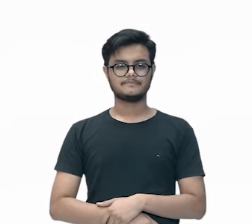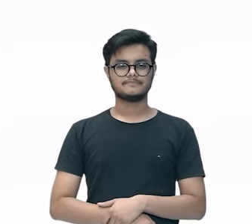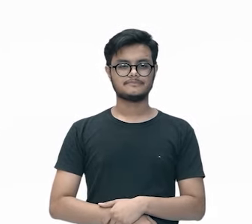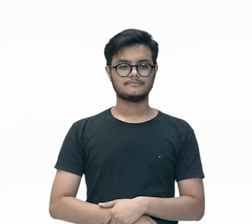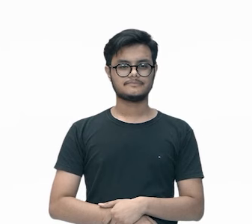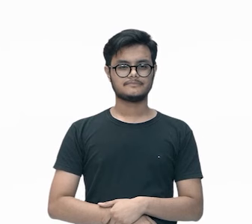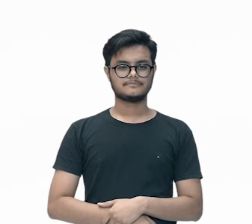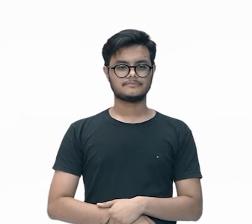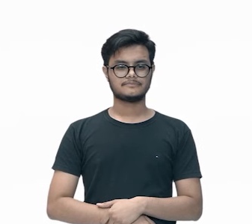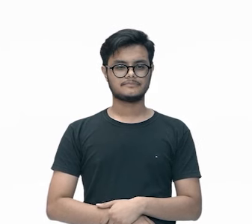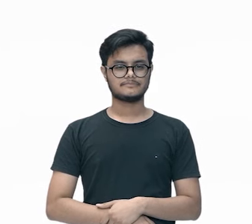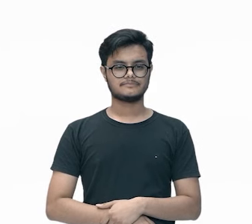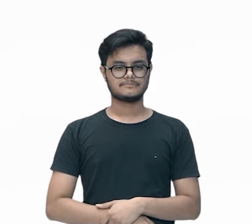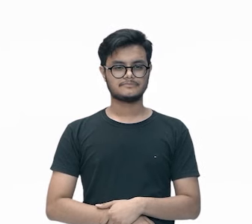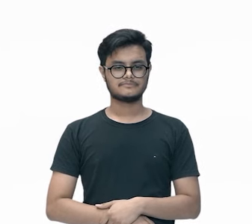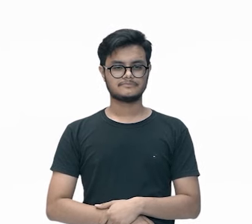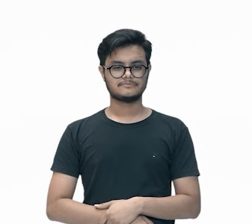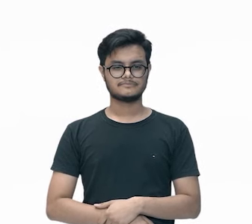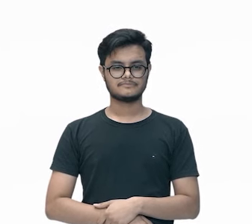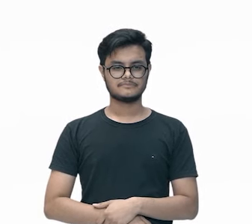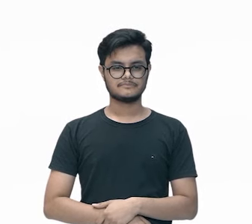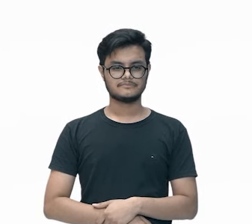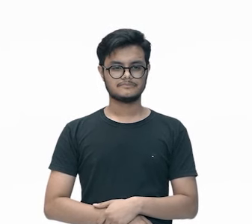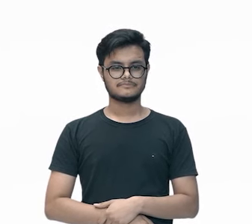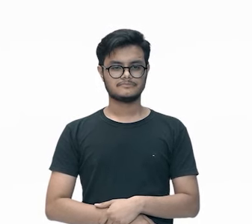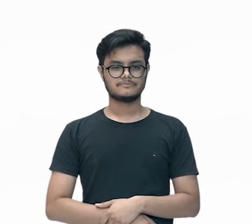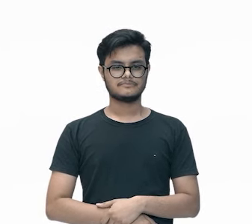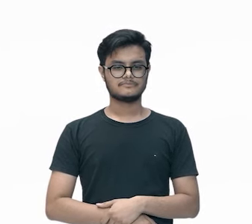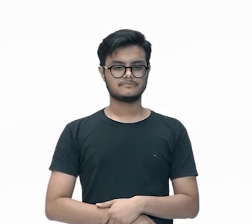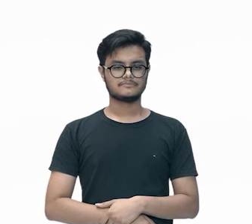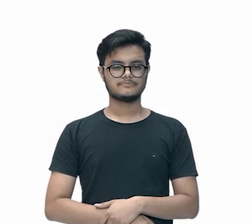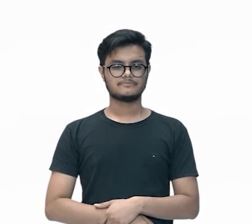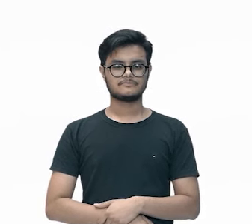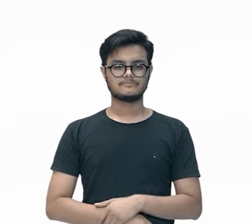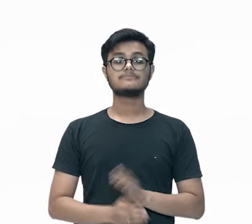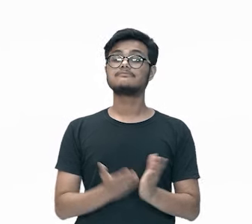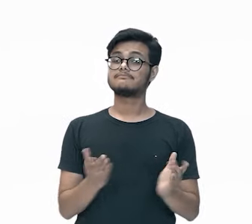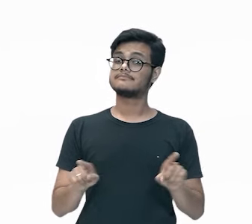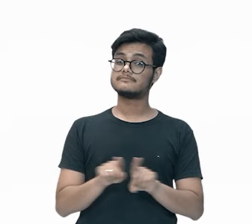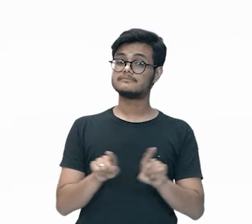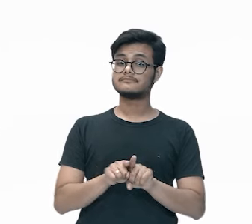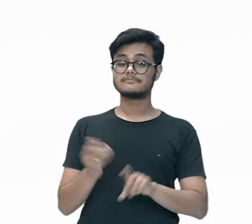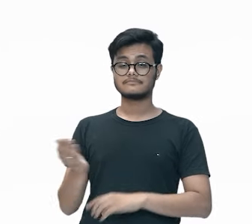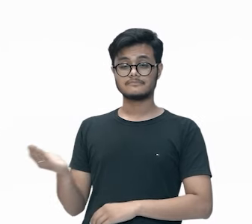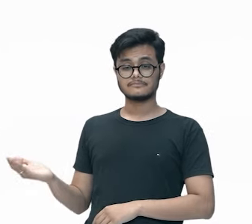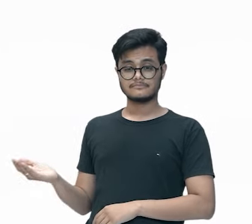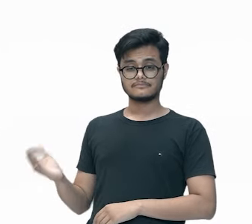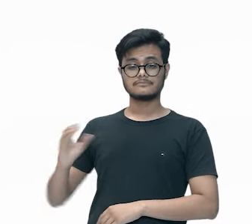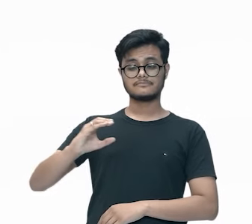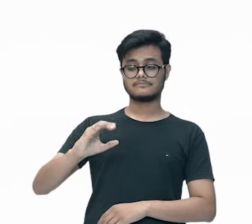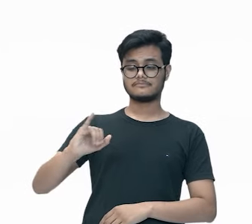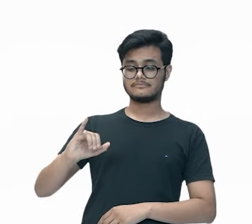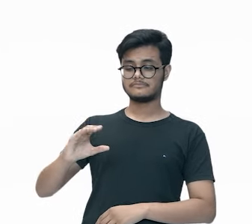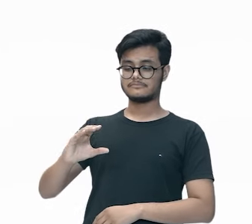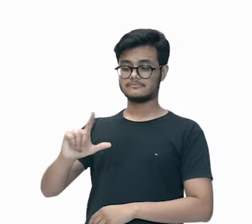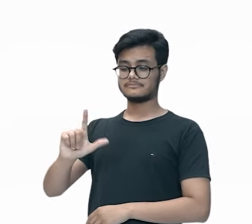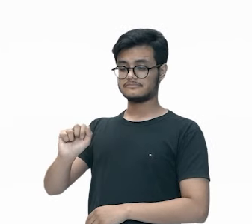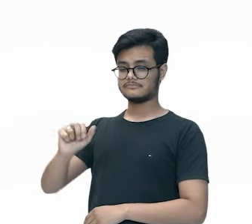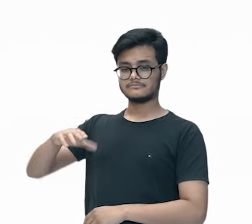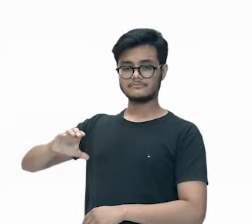Propino, in, né? E o ciclano, né? Lembram lá do ciclano que eu comentei com vocês, né? Nomenclatura do ciclano, a